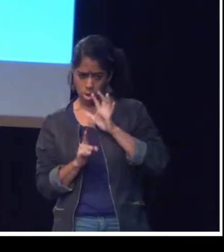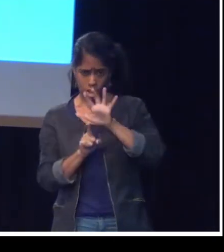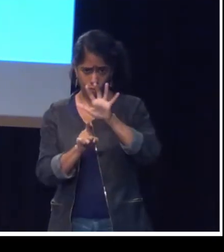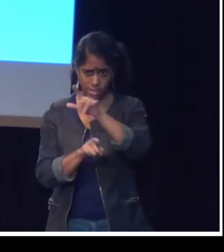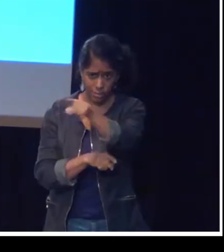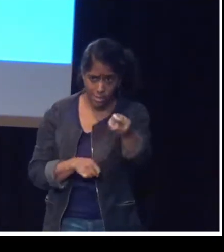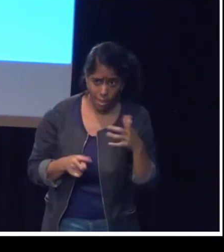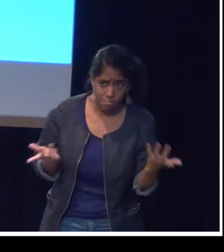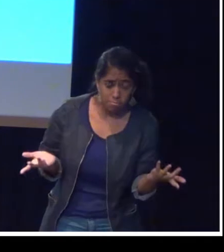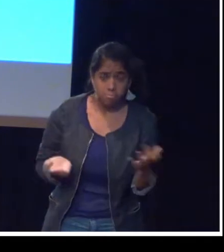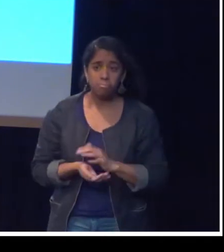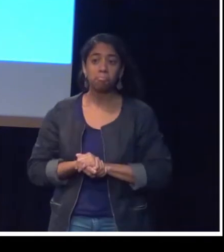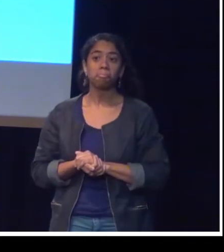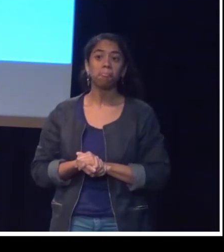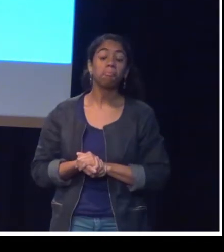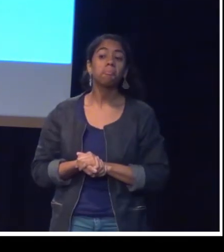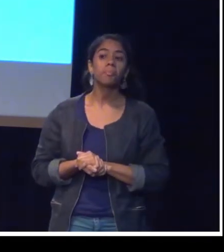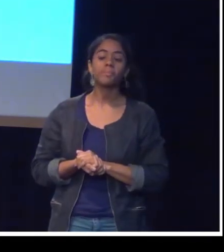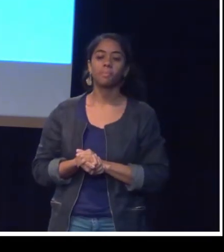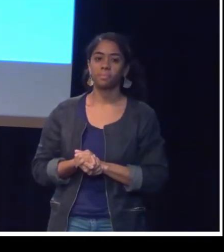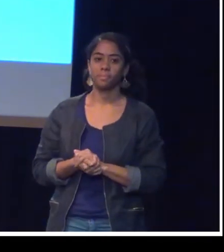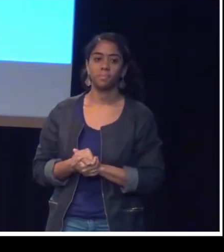Dei uma olhada na figura.